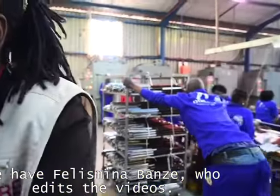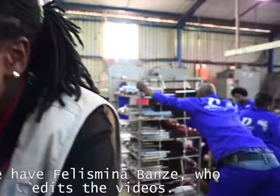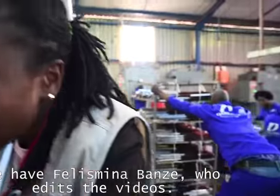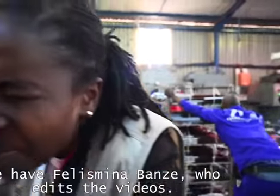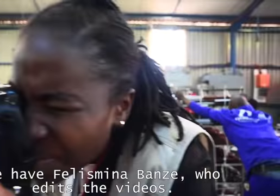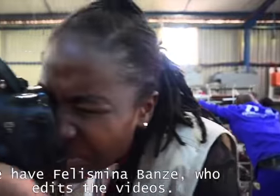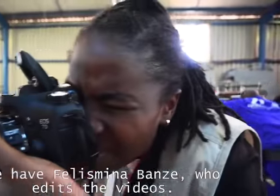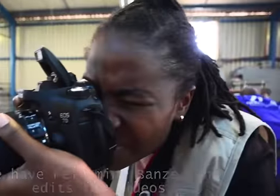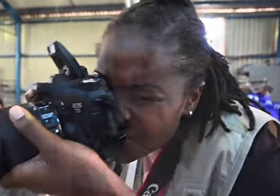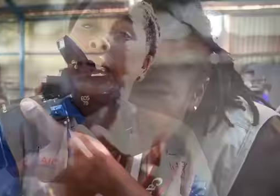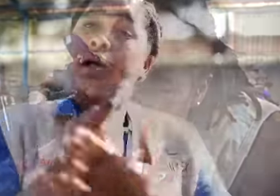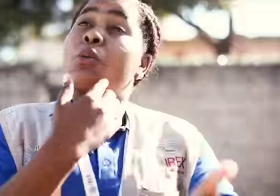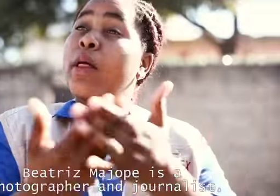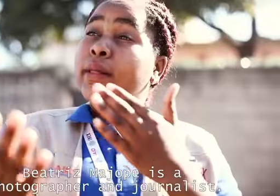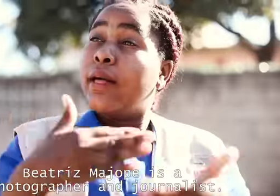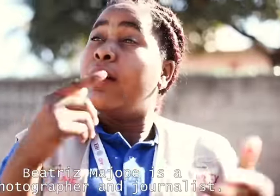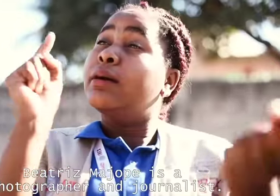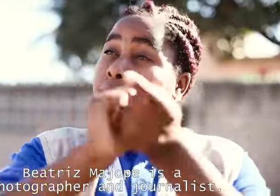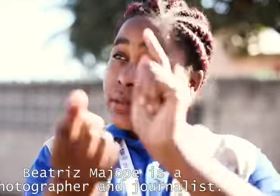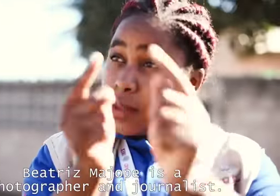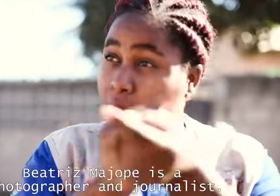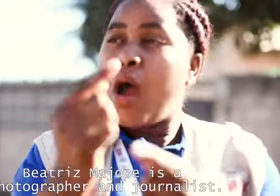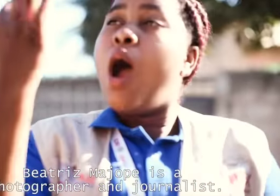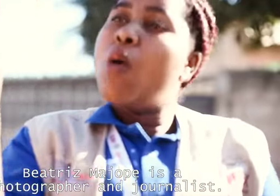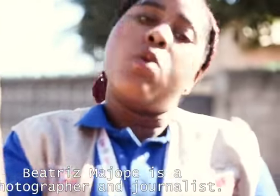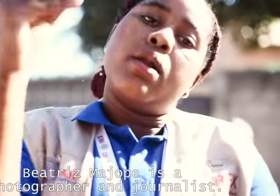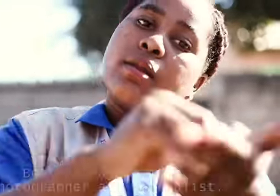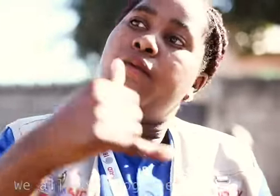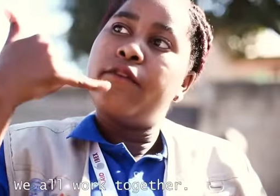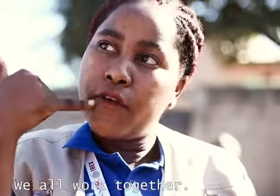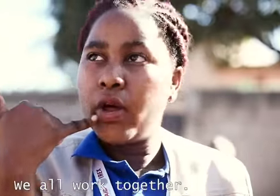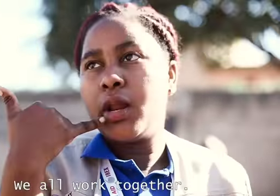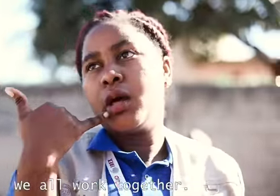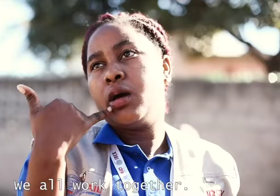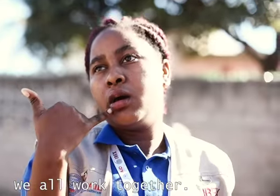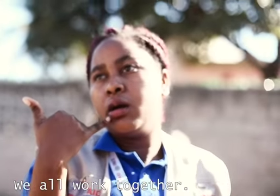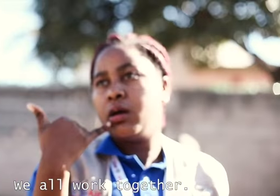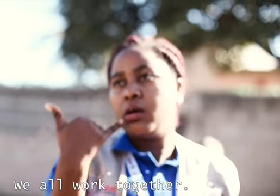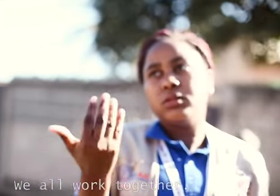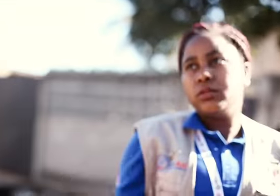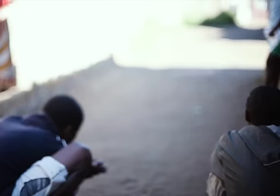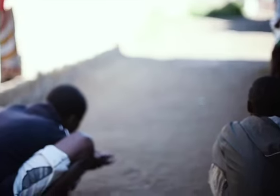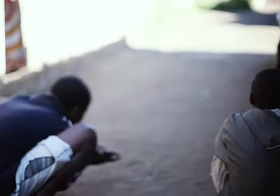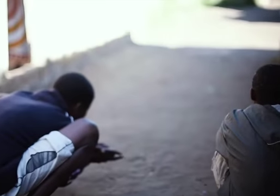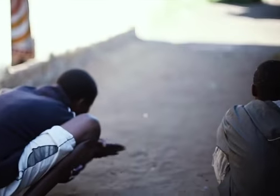é a editora de vídeos. Beatriz Majop é fotógrafa e jornalista. Trabalhamos todos juntos.